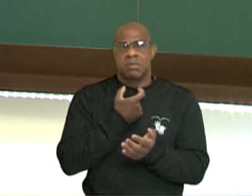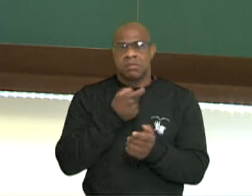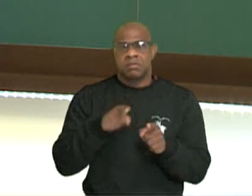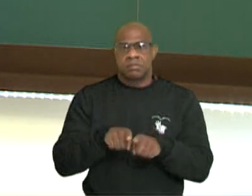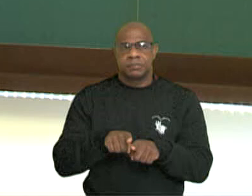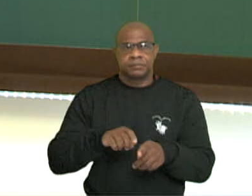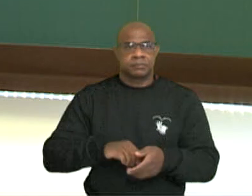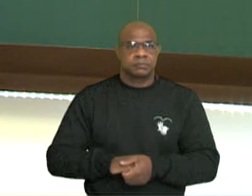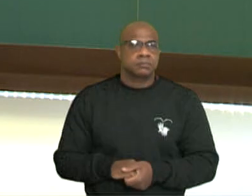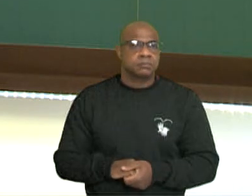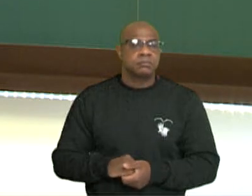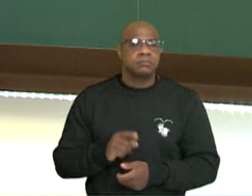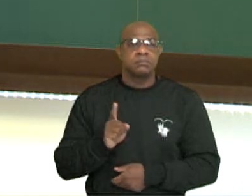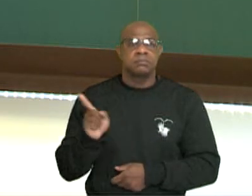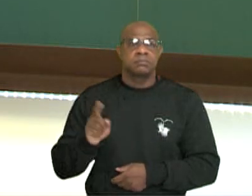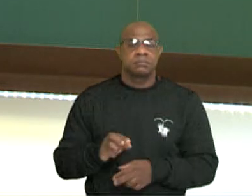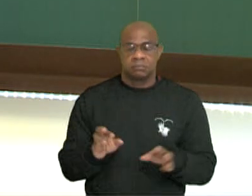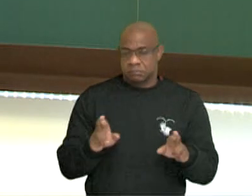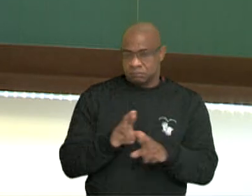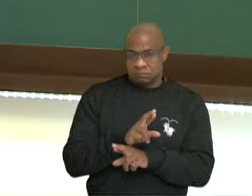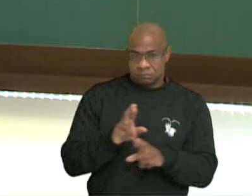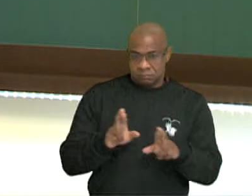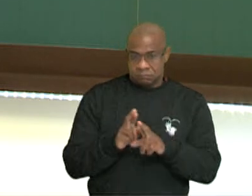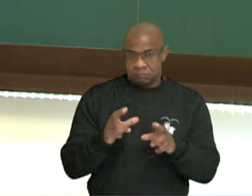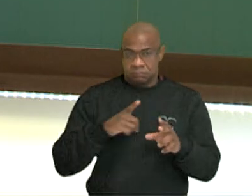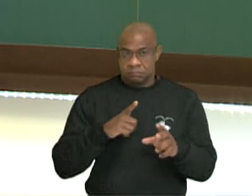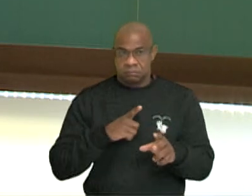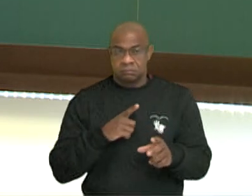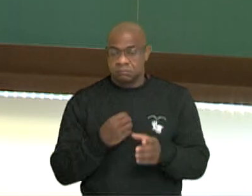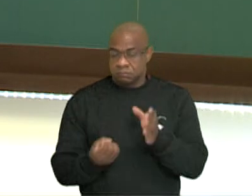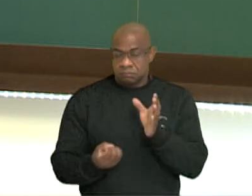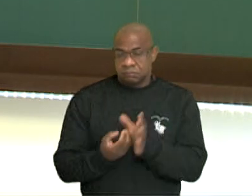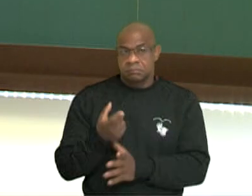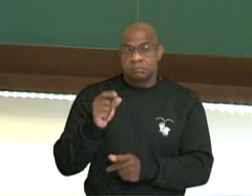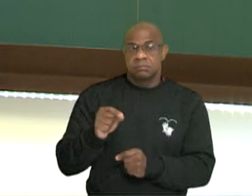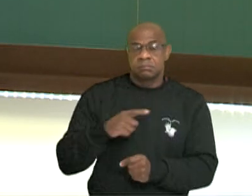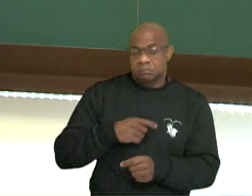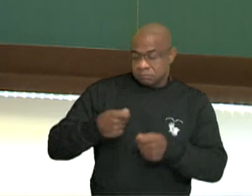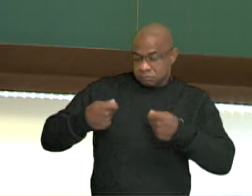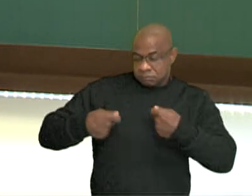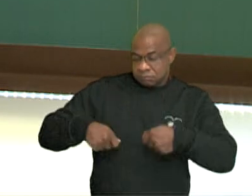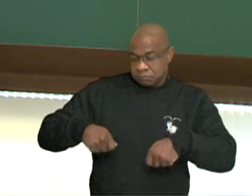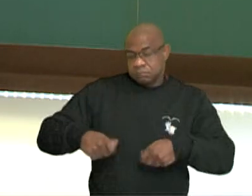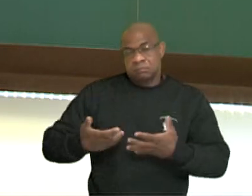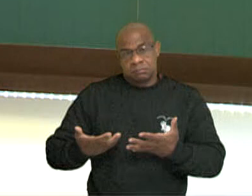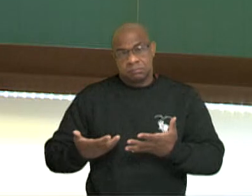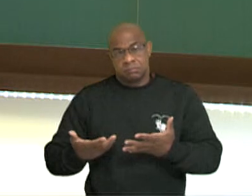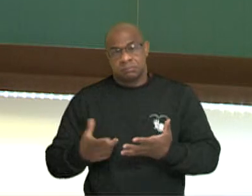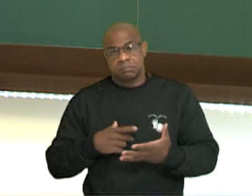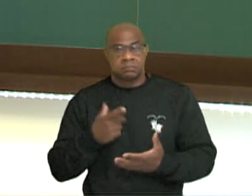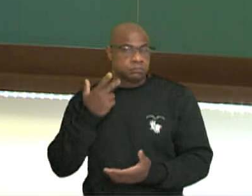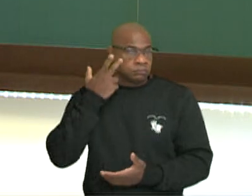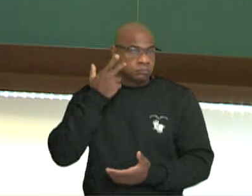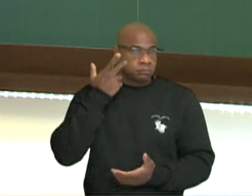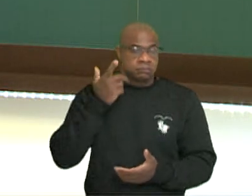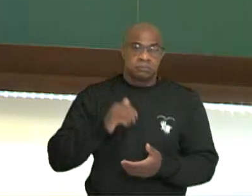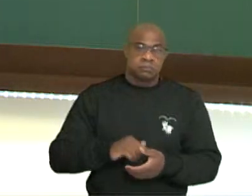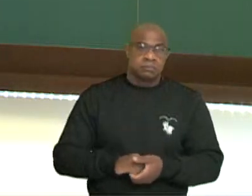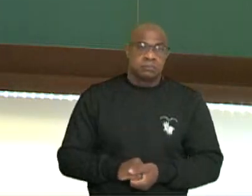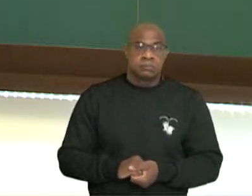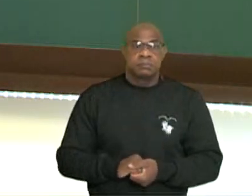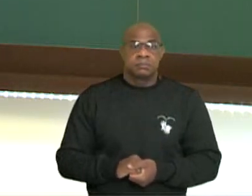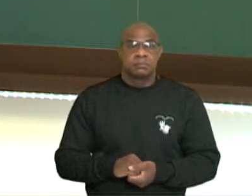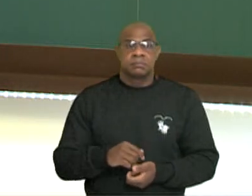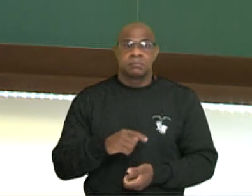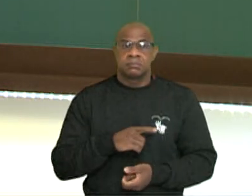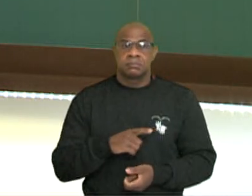as relações estabelecidas através de alianças eram criadas a partir de necessidades comuns entre eles. Por exemplo, havia